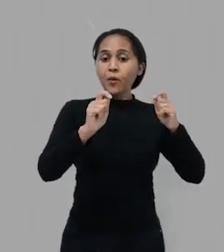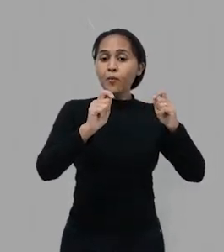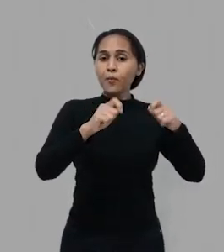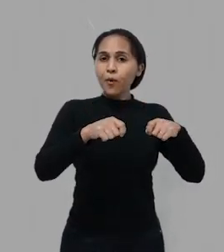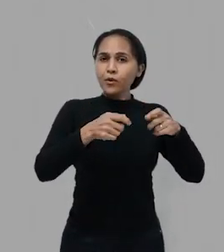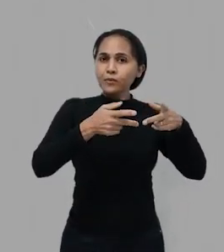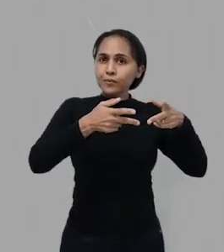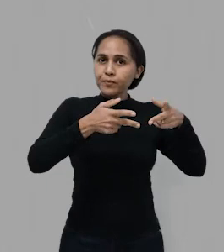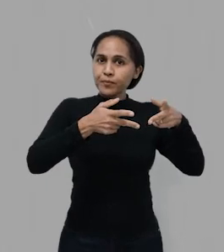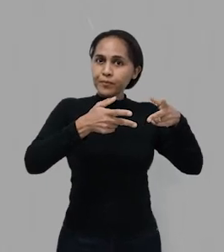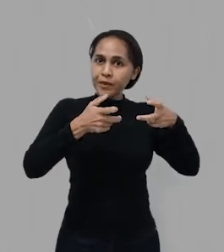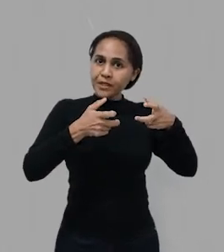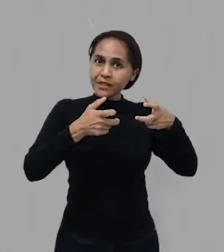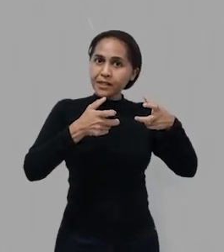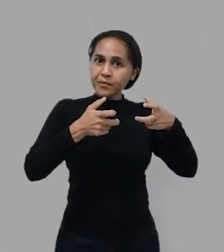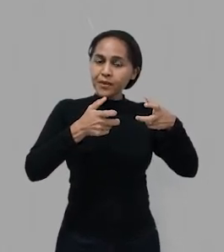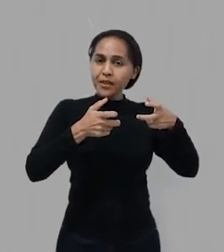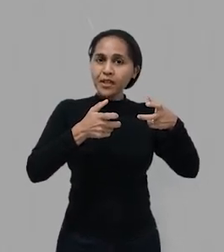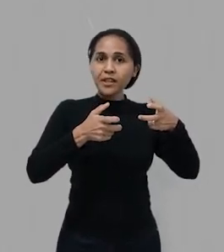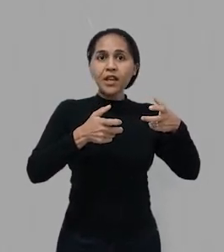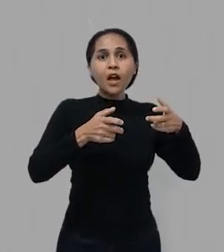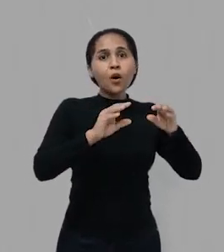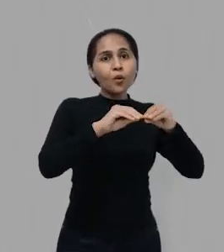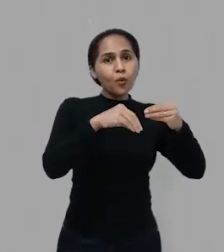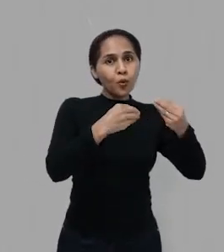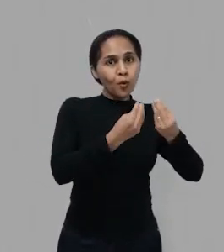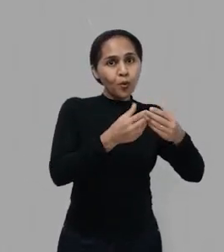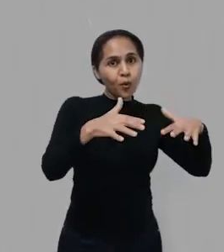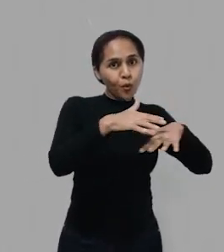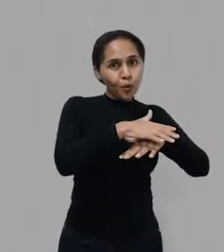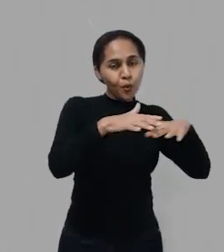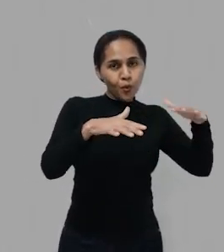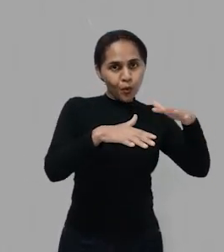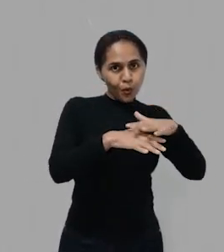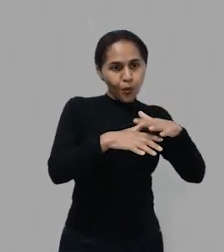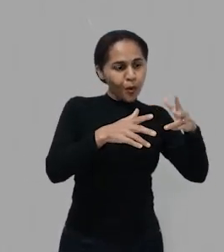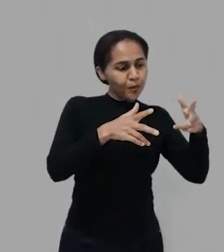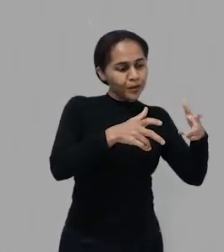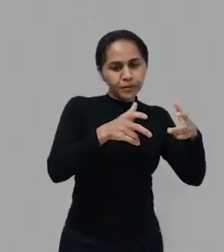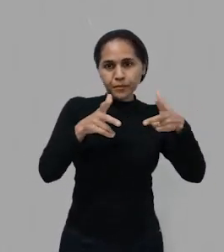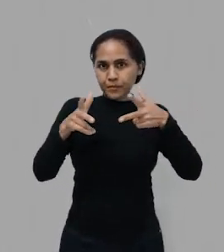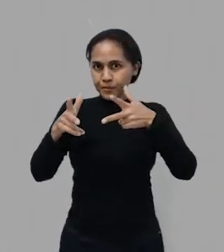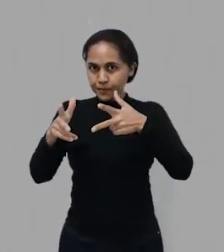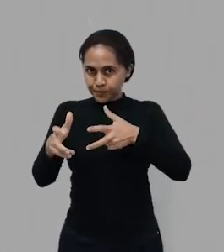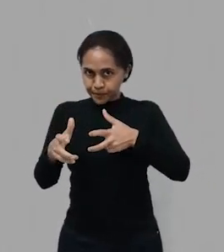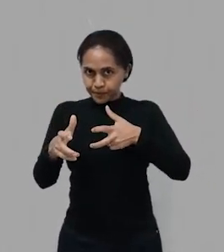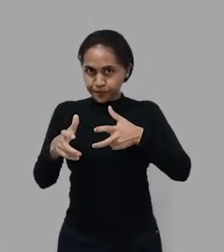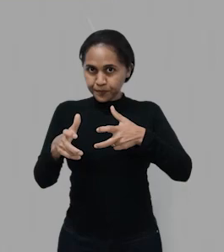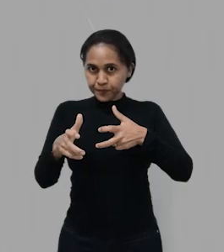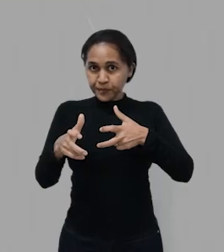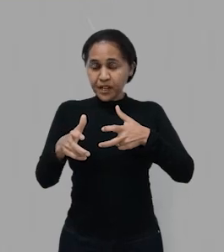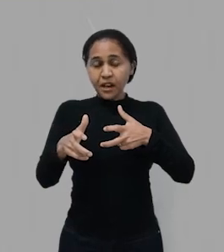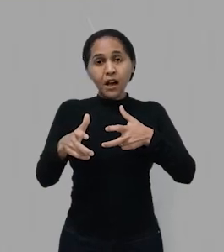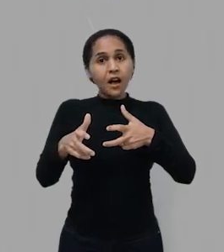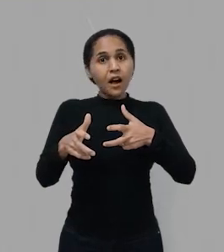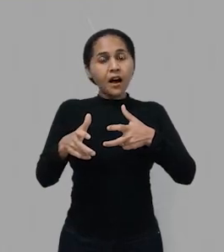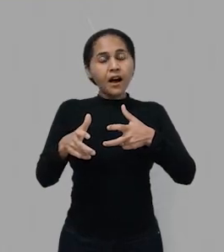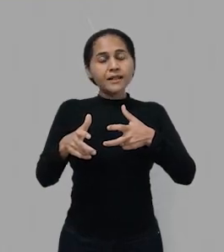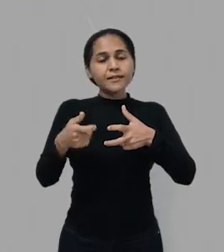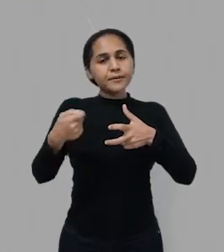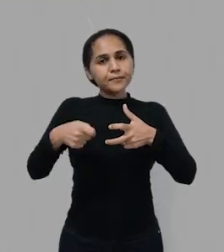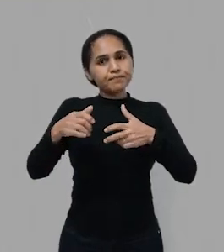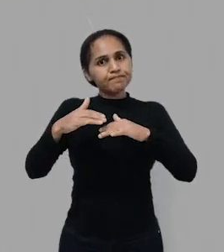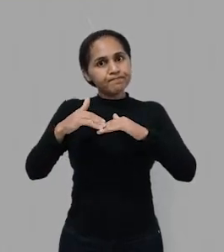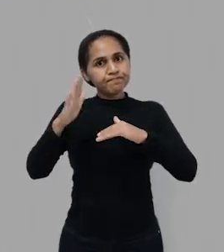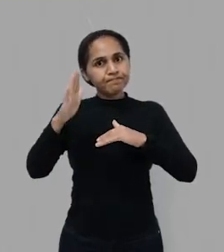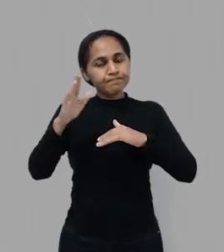para diferenciarmos um isômero do outro. Se não for suficiente, vamos ter que trabalhar com as fórmulas espaciais. E